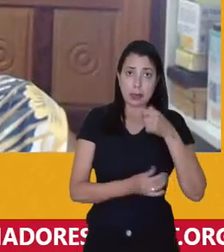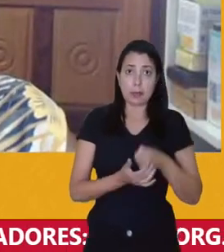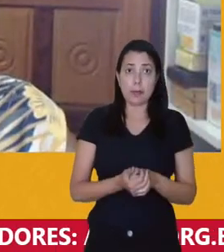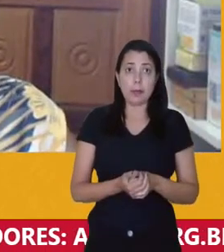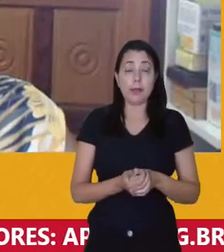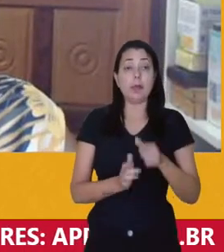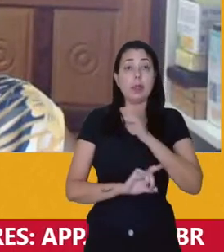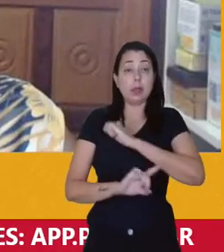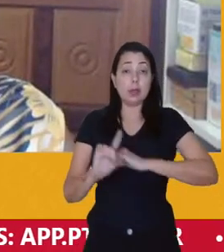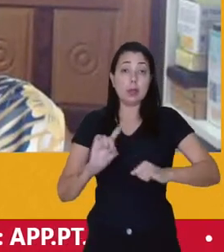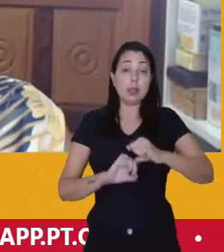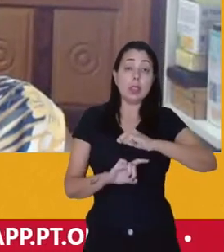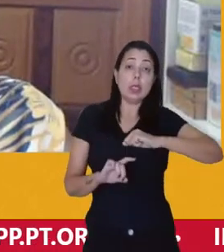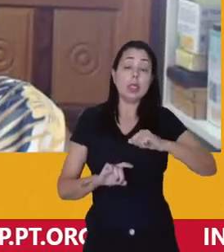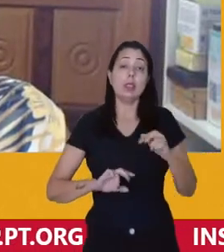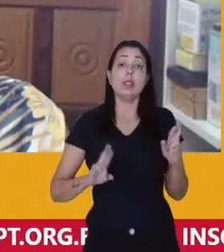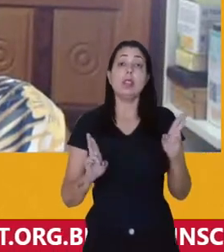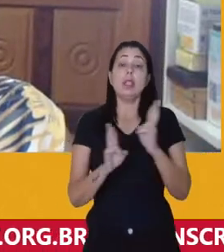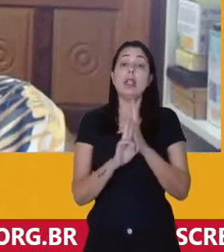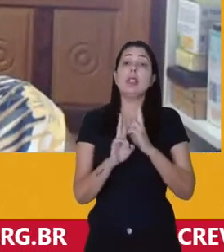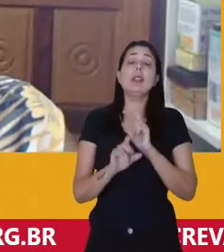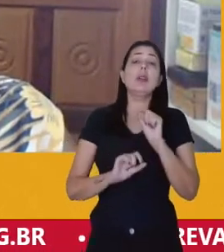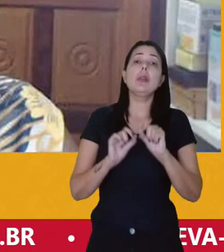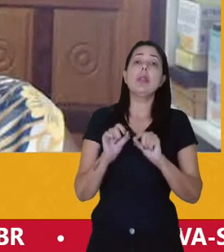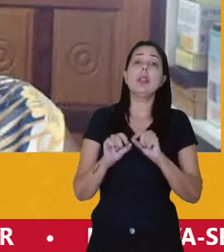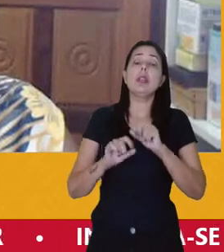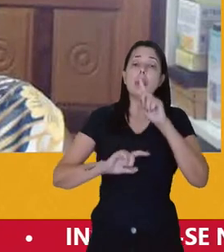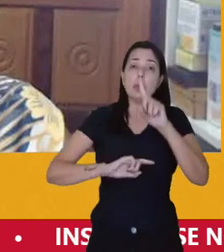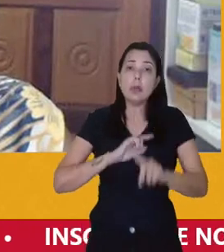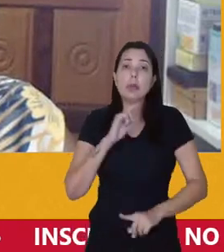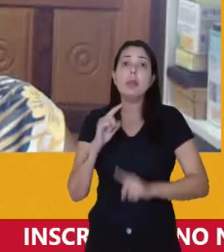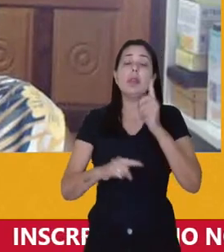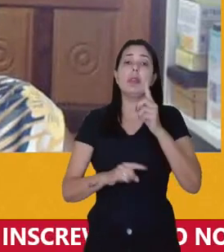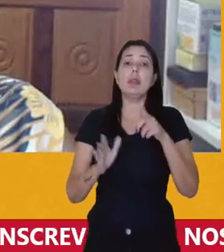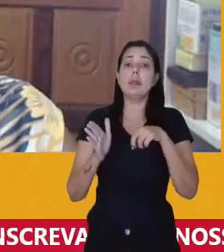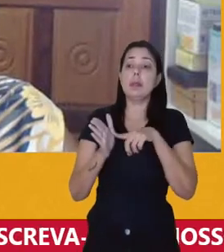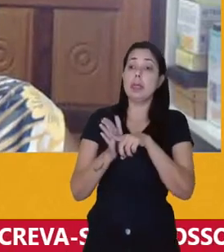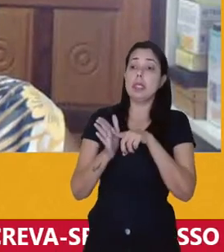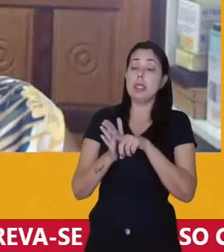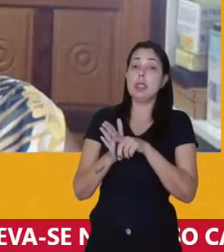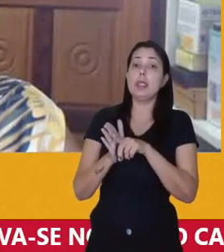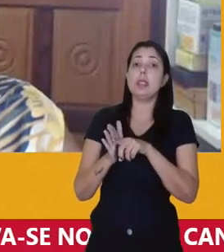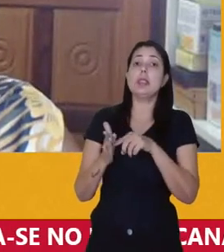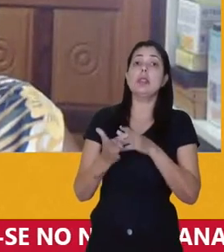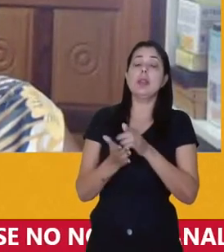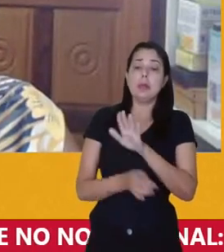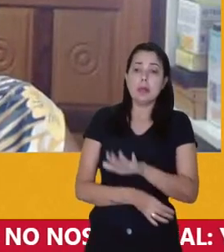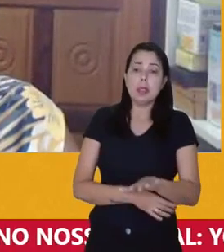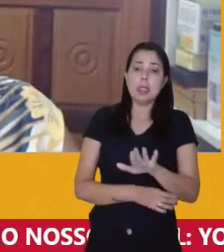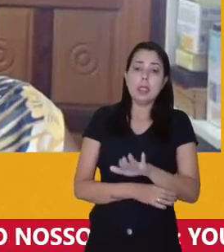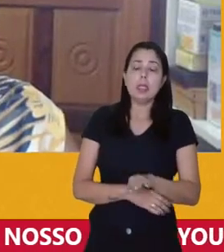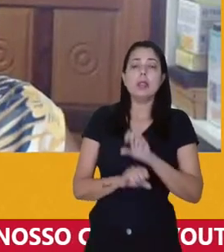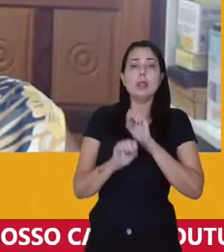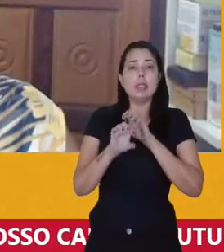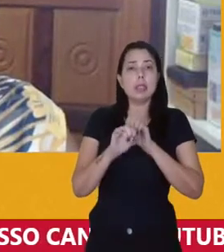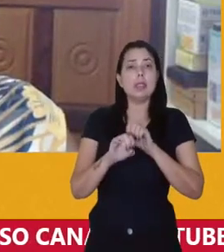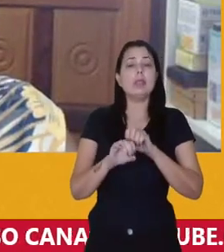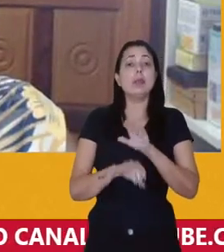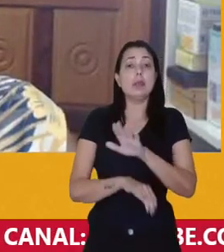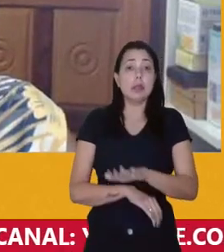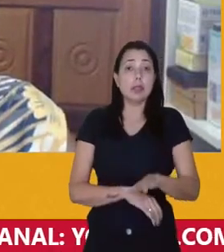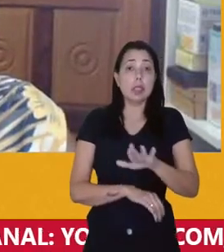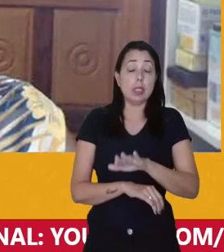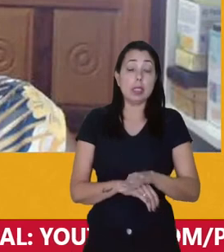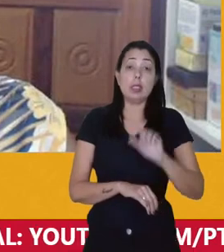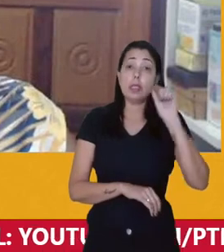na sociedade e a relação entre o avanço das pesquisas sobre as infâncias, sobre a educação infantil e as